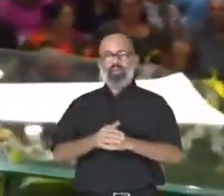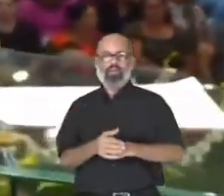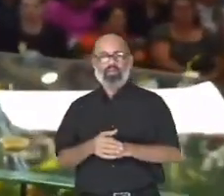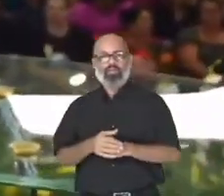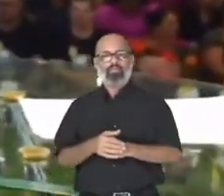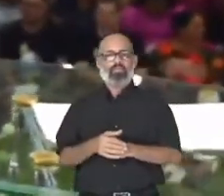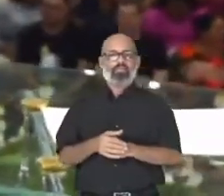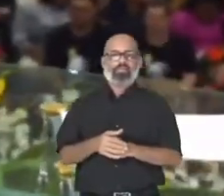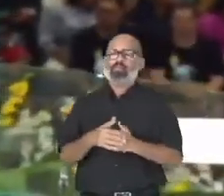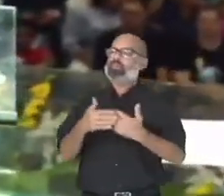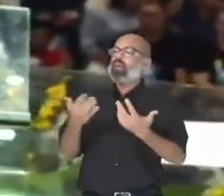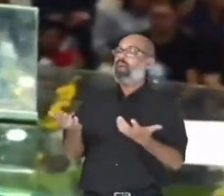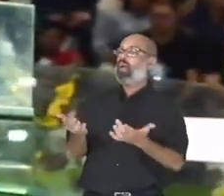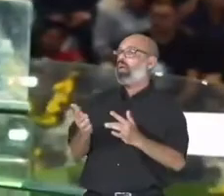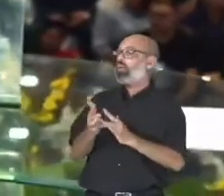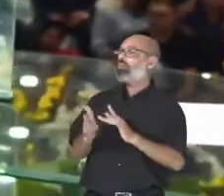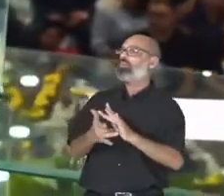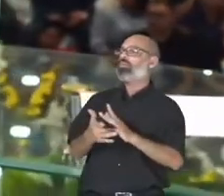Ah, Jesus.